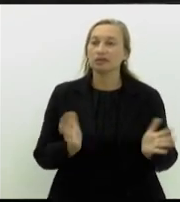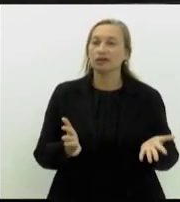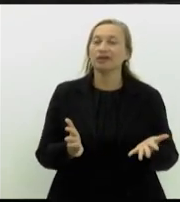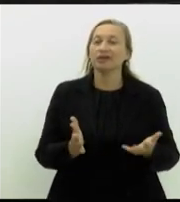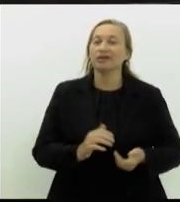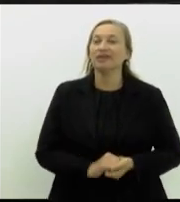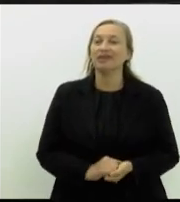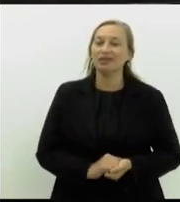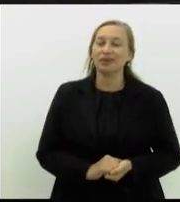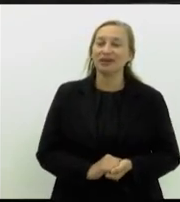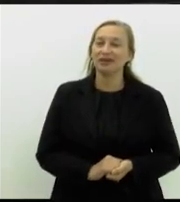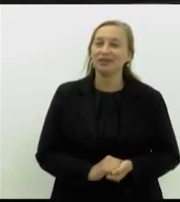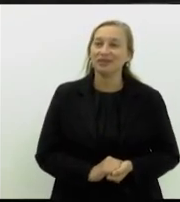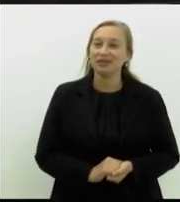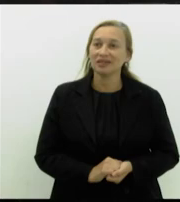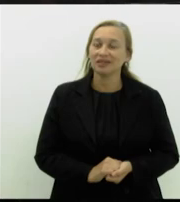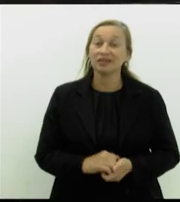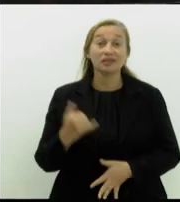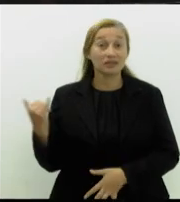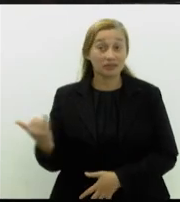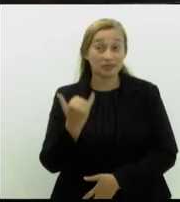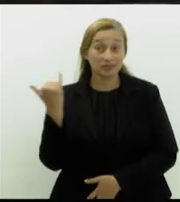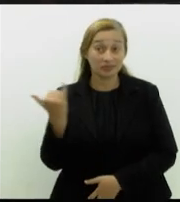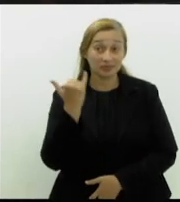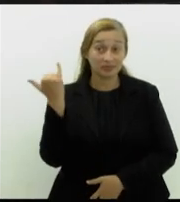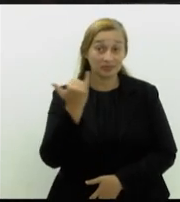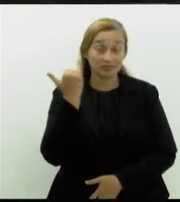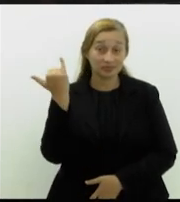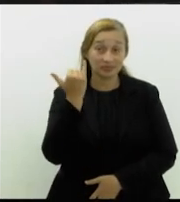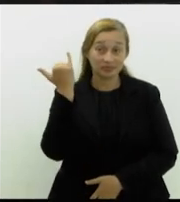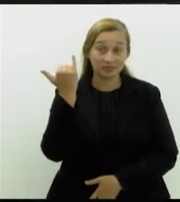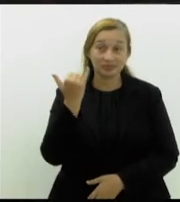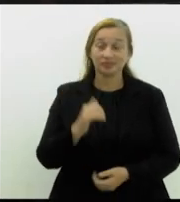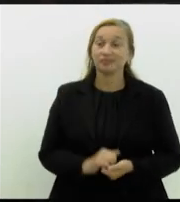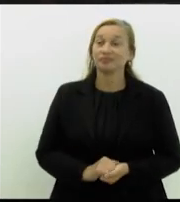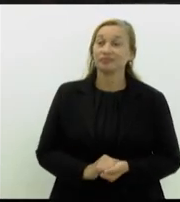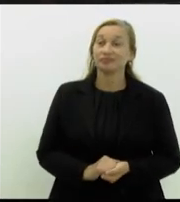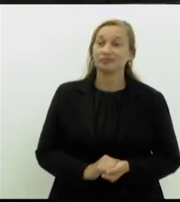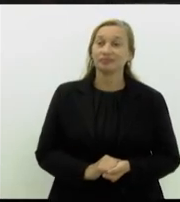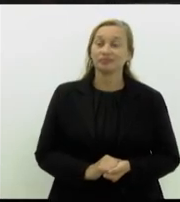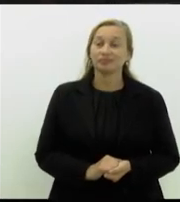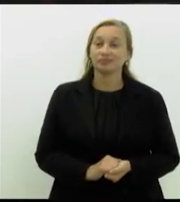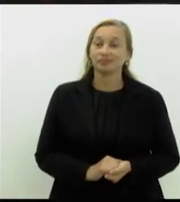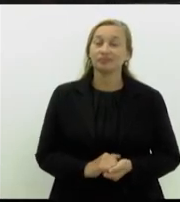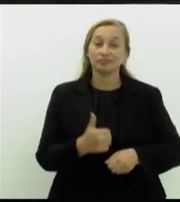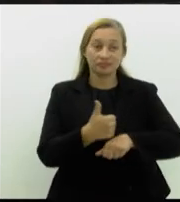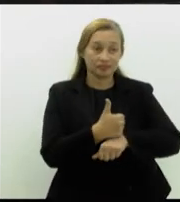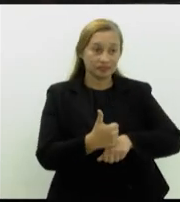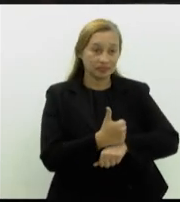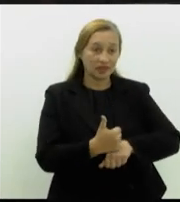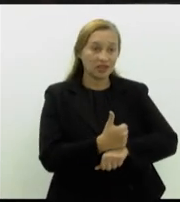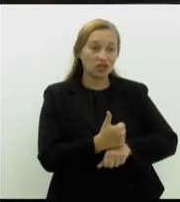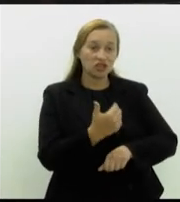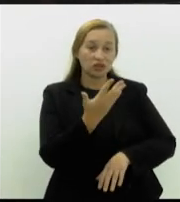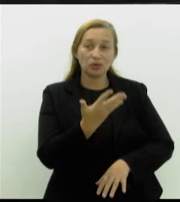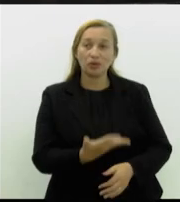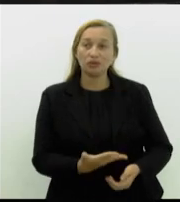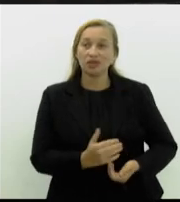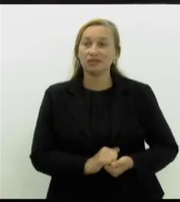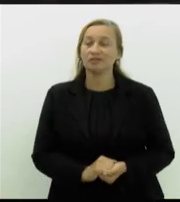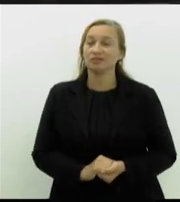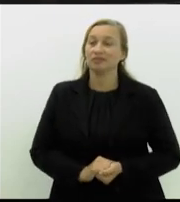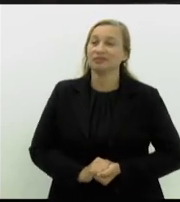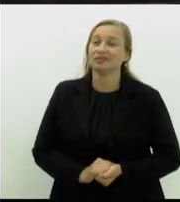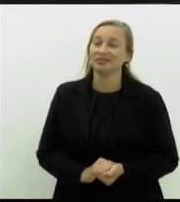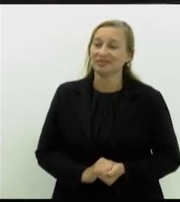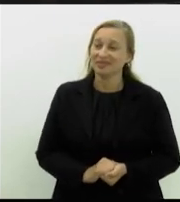EPIs, que também são importantes para esses profissionais, né? Para todos os profissionais,